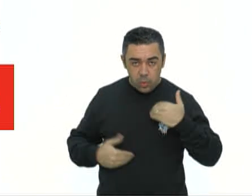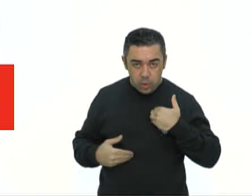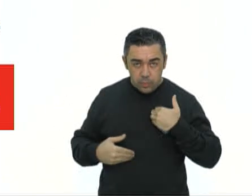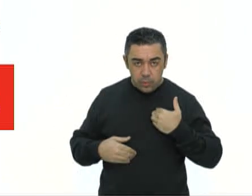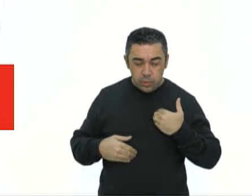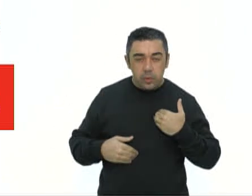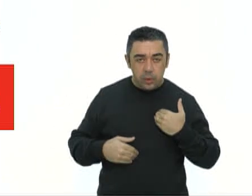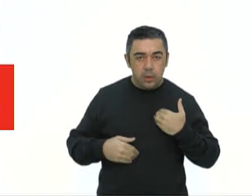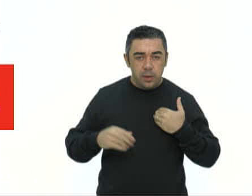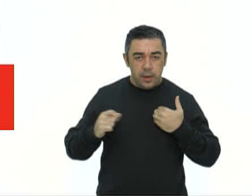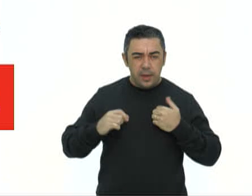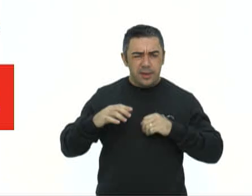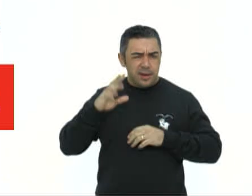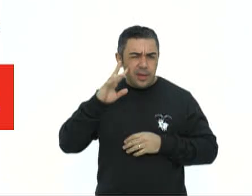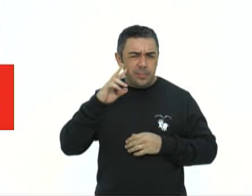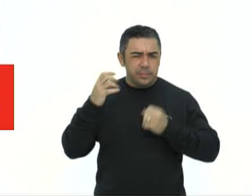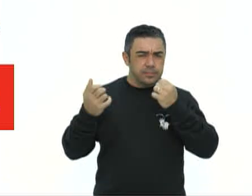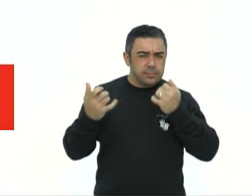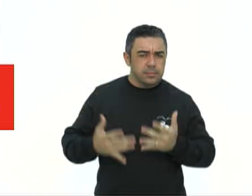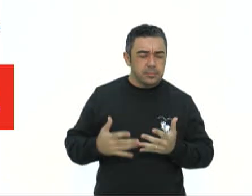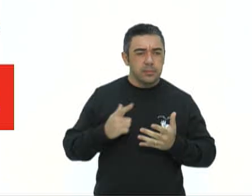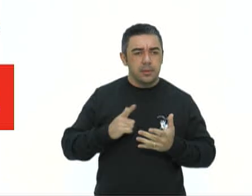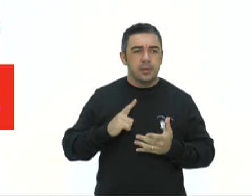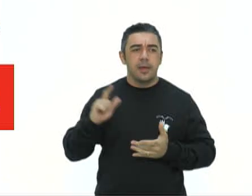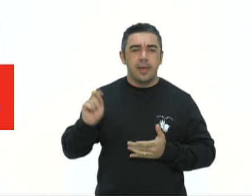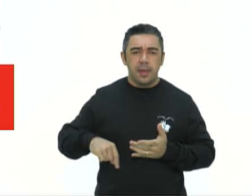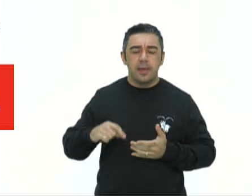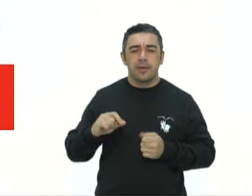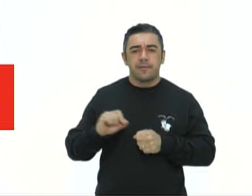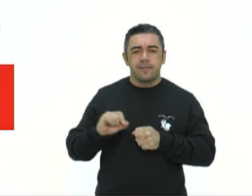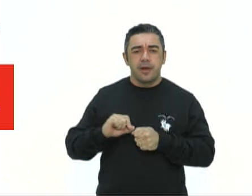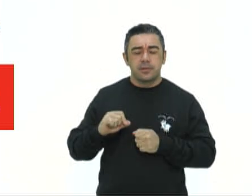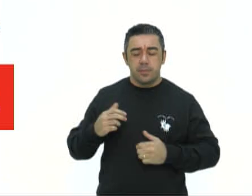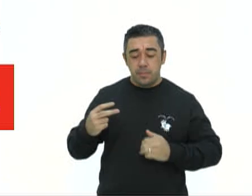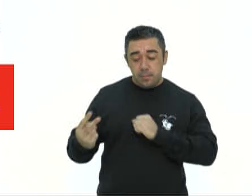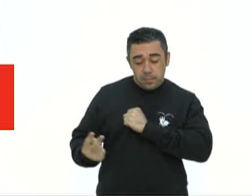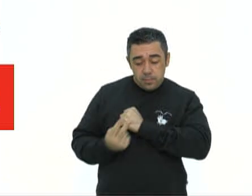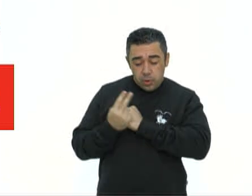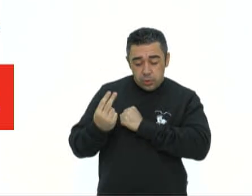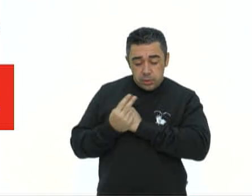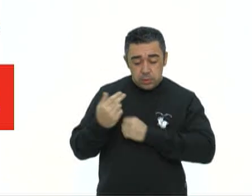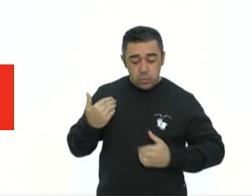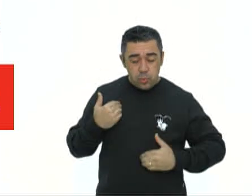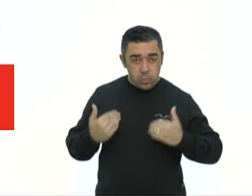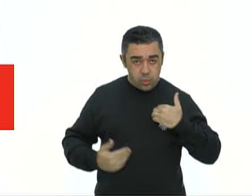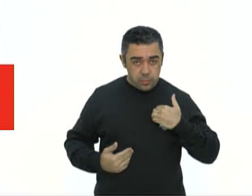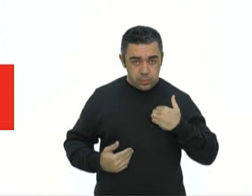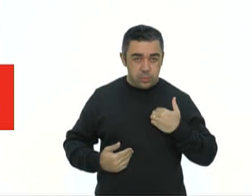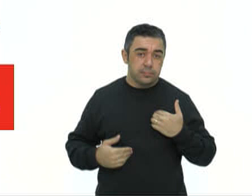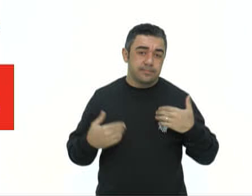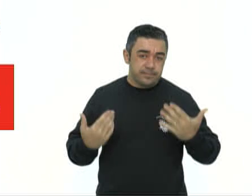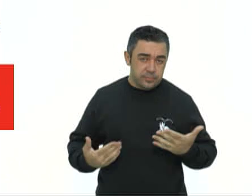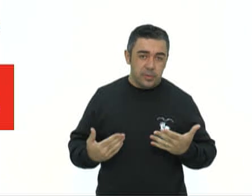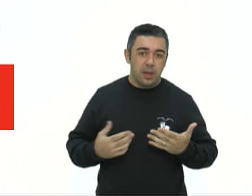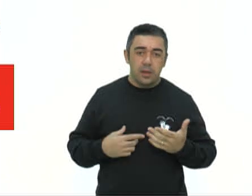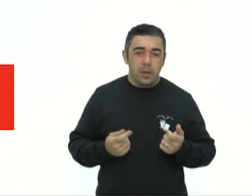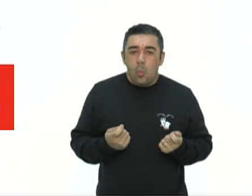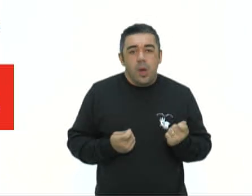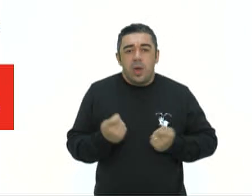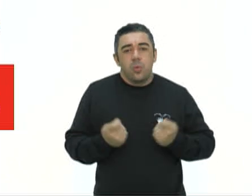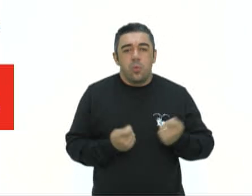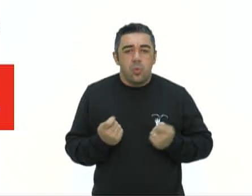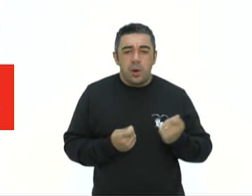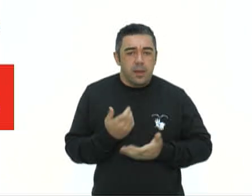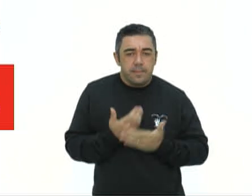aquela rede de ações, né, que fazem a defesa do corpo, né, elas ficam desreguladas,